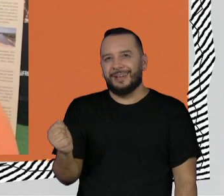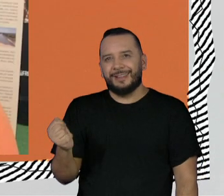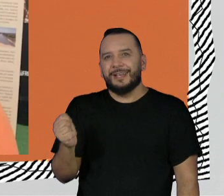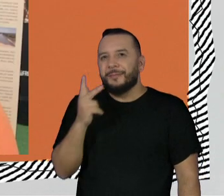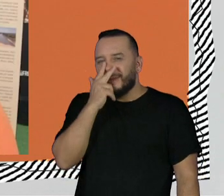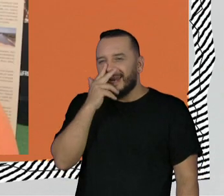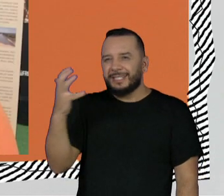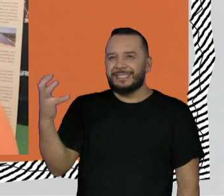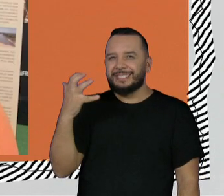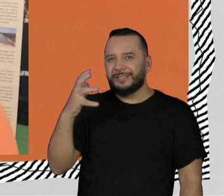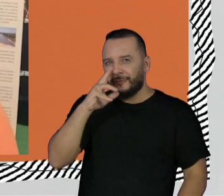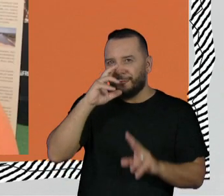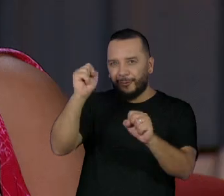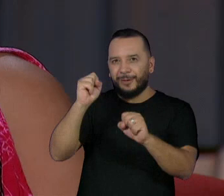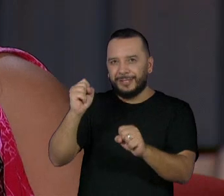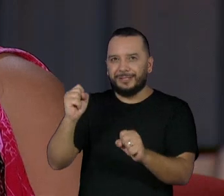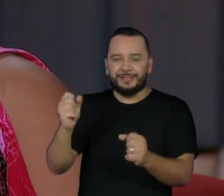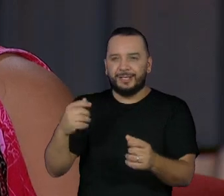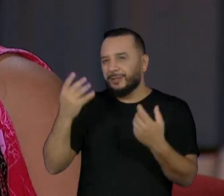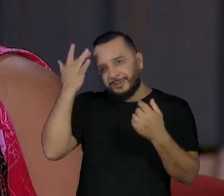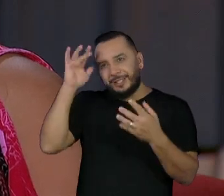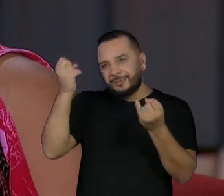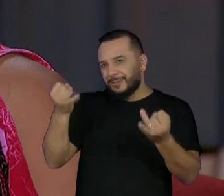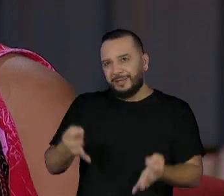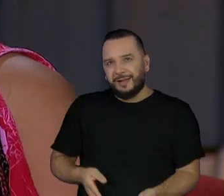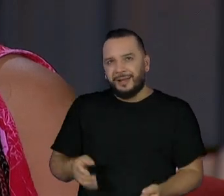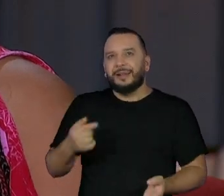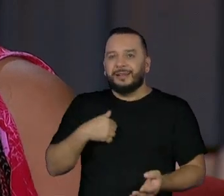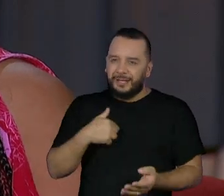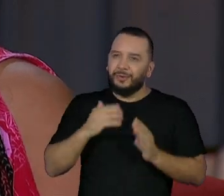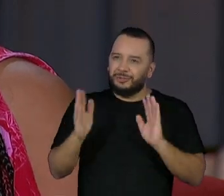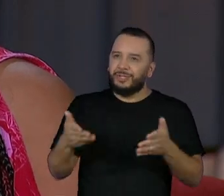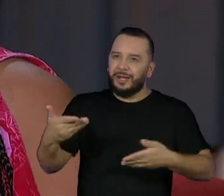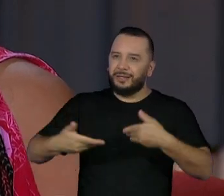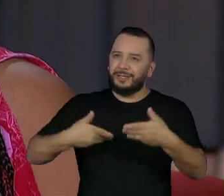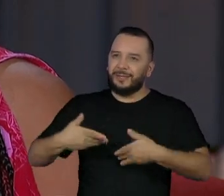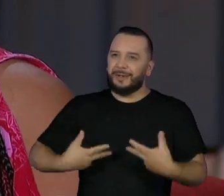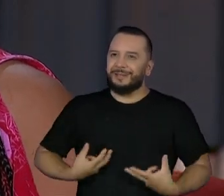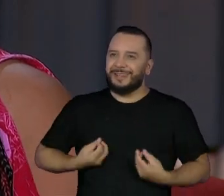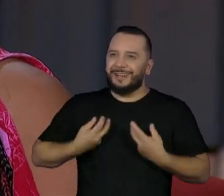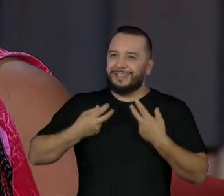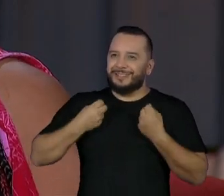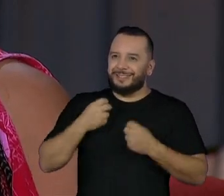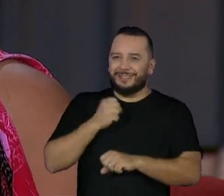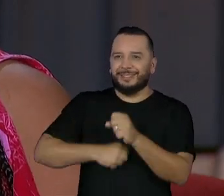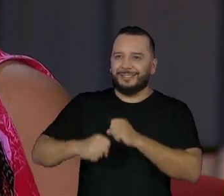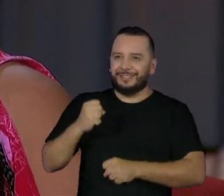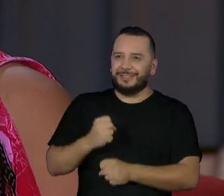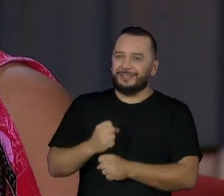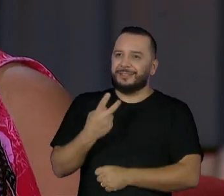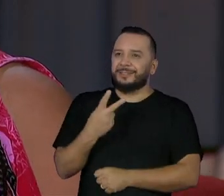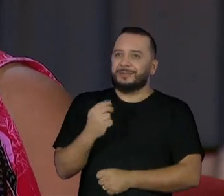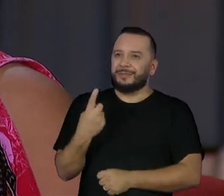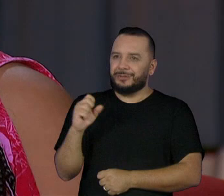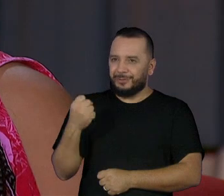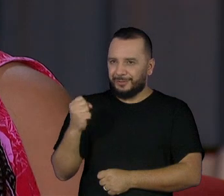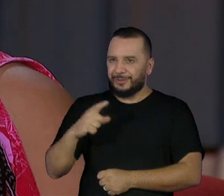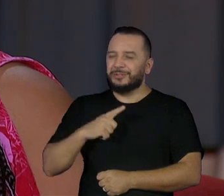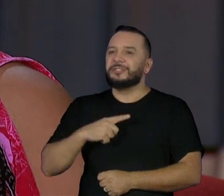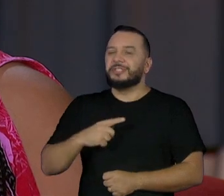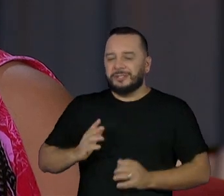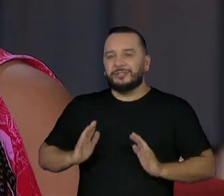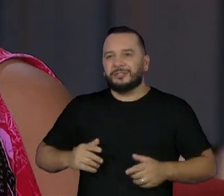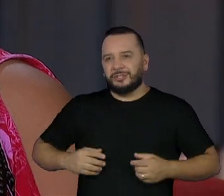uma experiência. Eu passei por um tratamento de câncer em 2018. Eu fui diagnosticada com câncer no